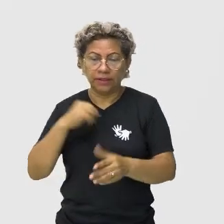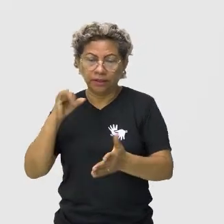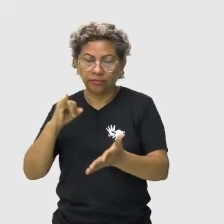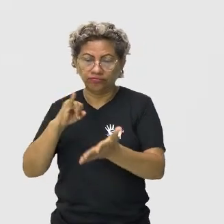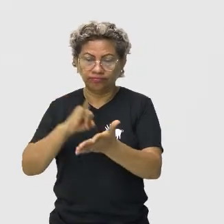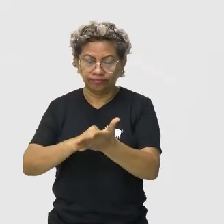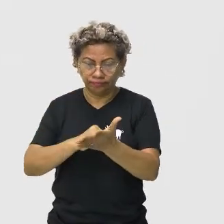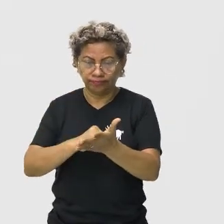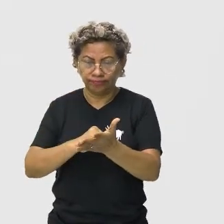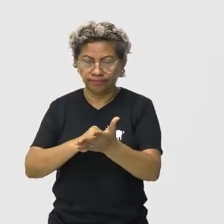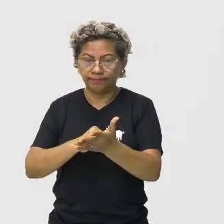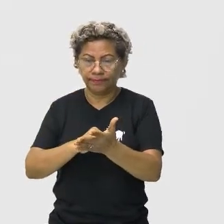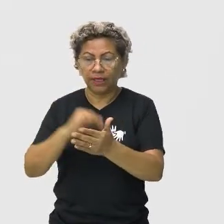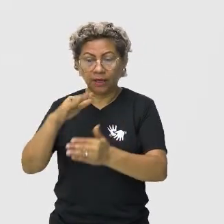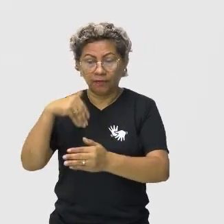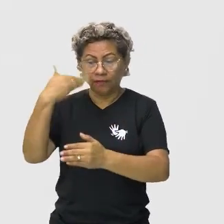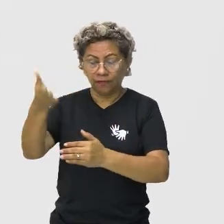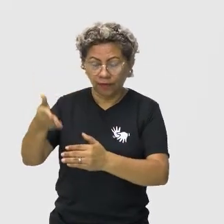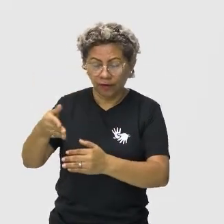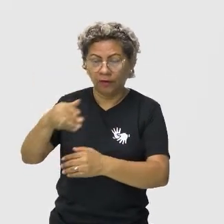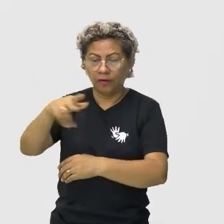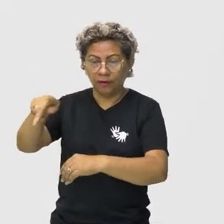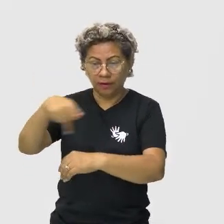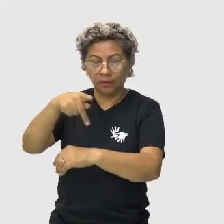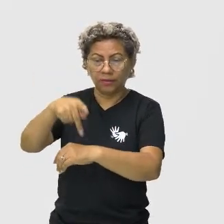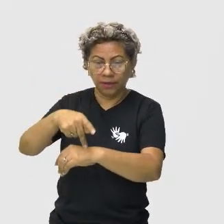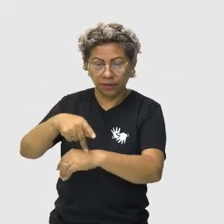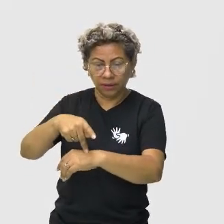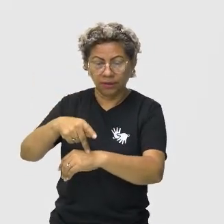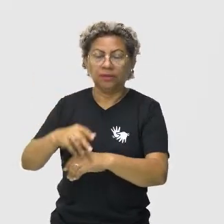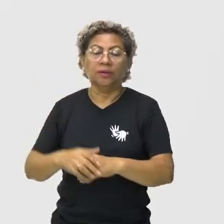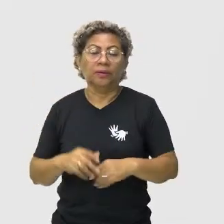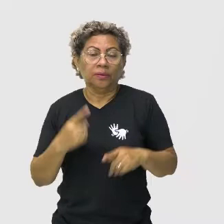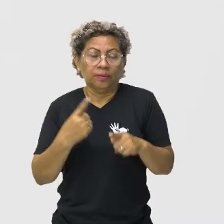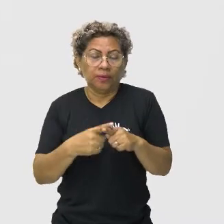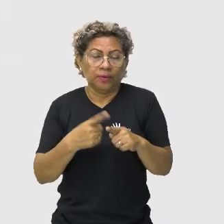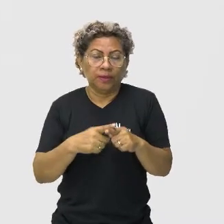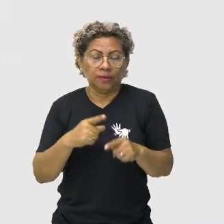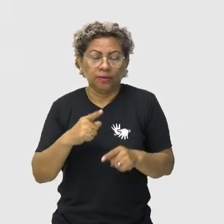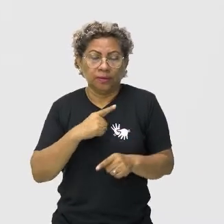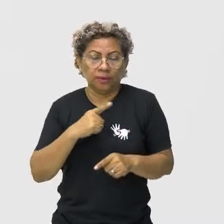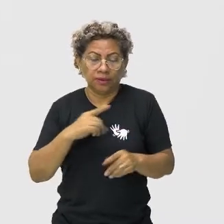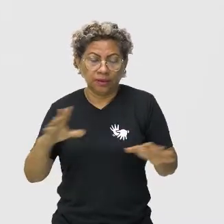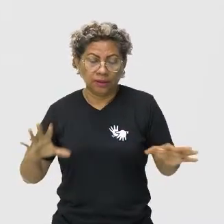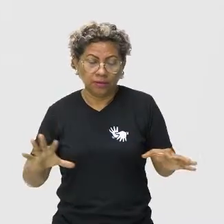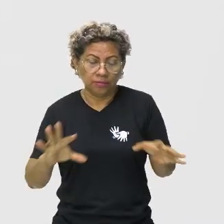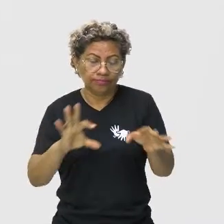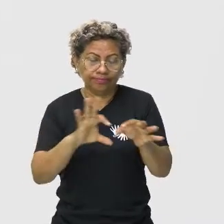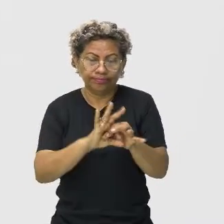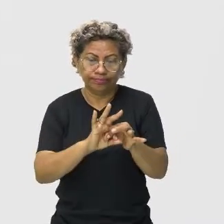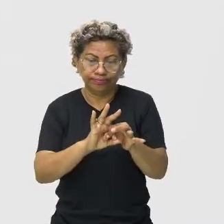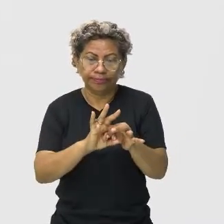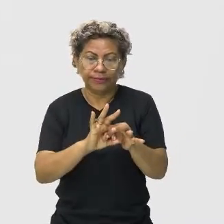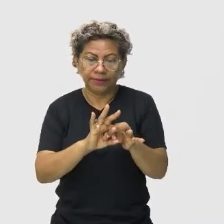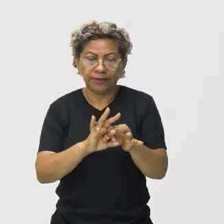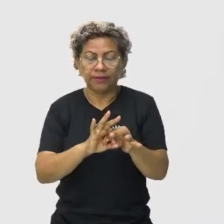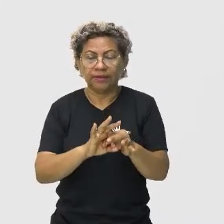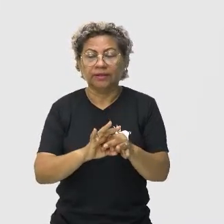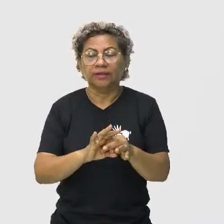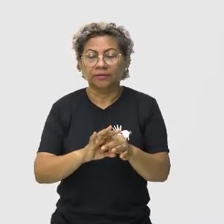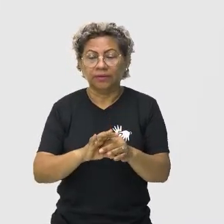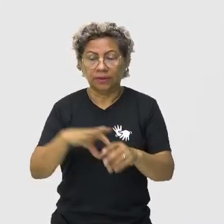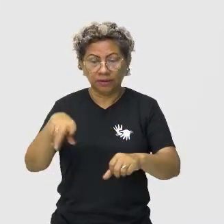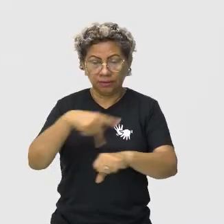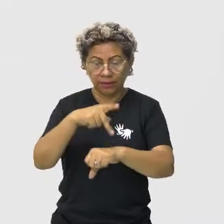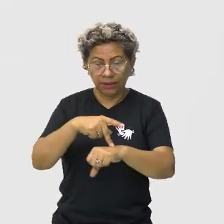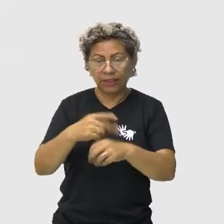externa comum quando esses países que fazem parte de uma união aduaneira, porém eles querem